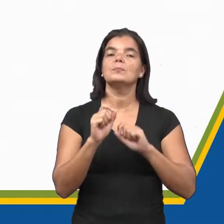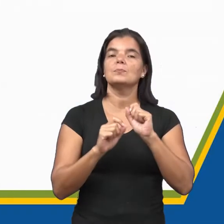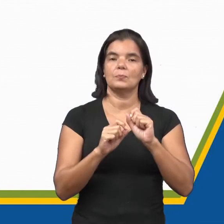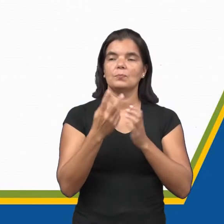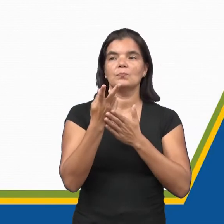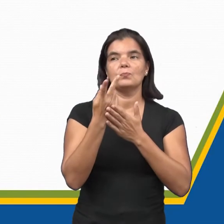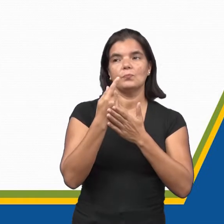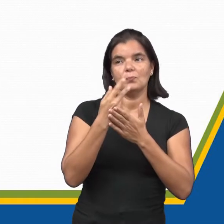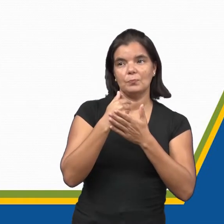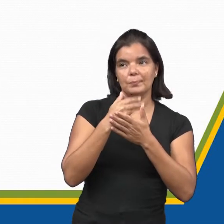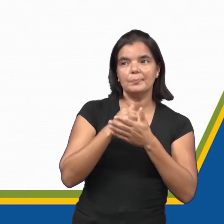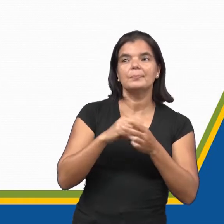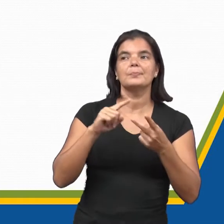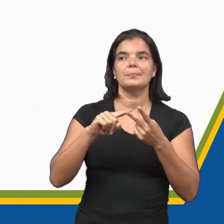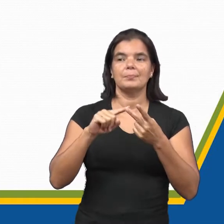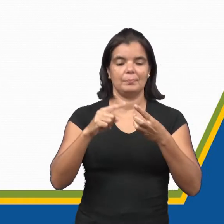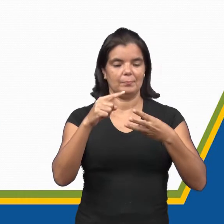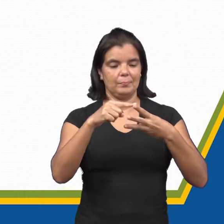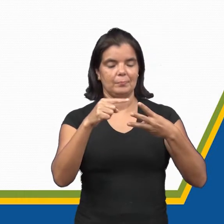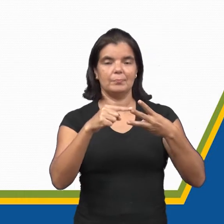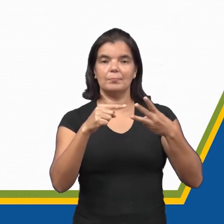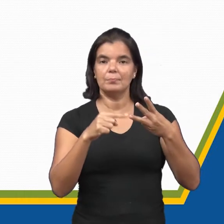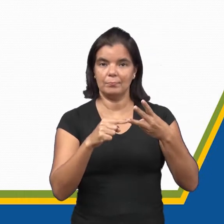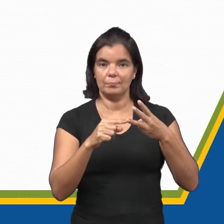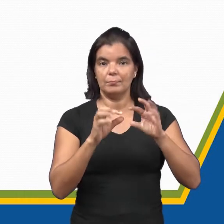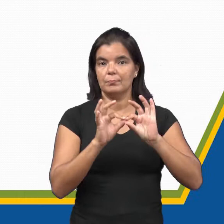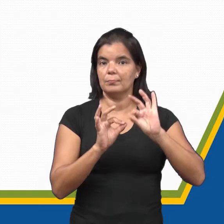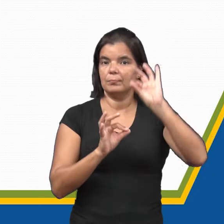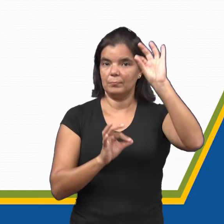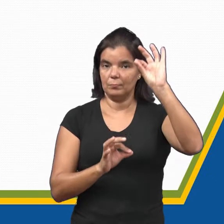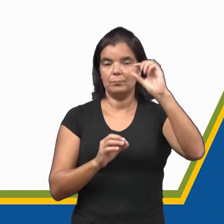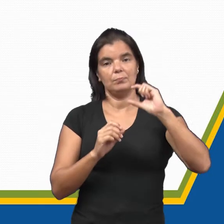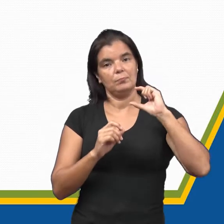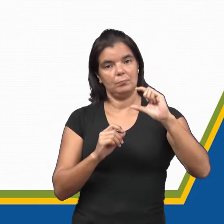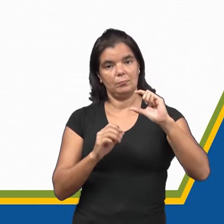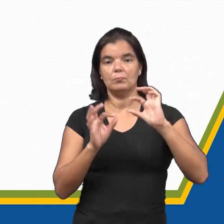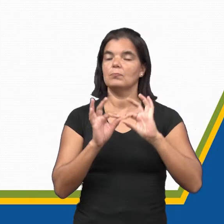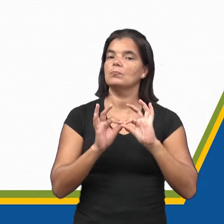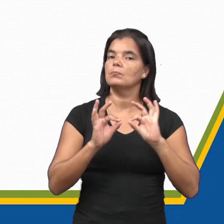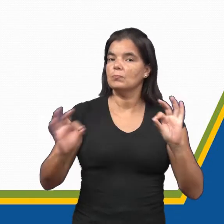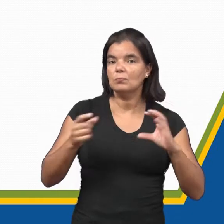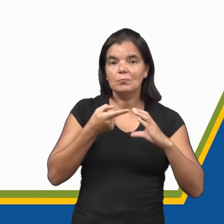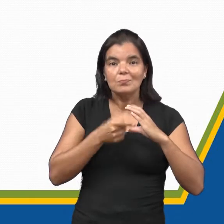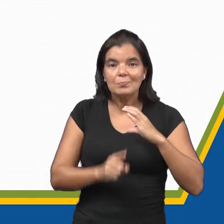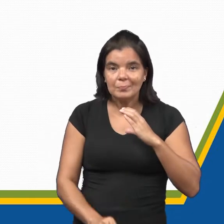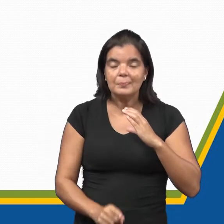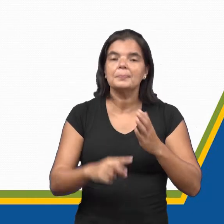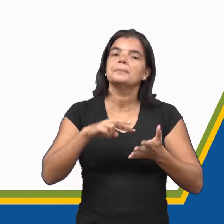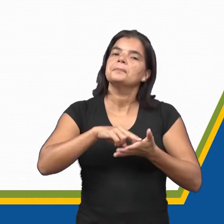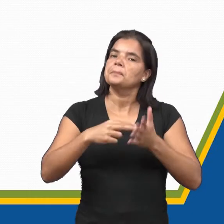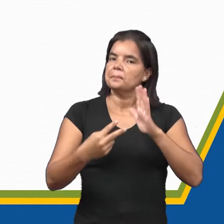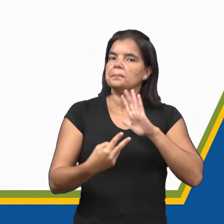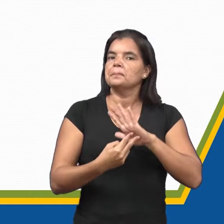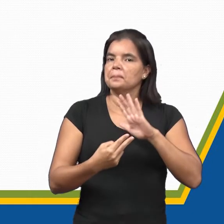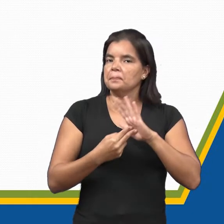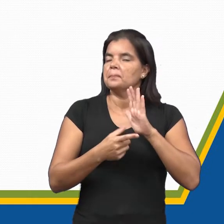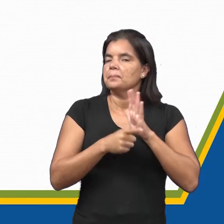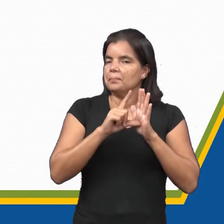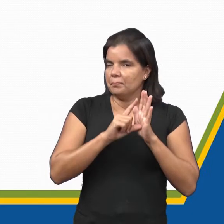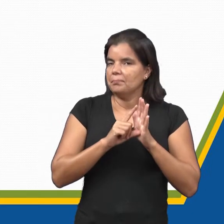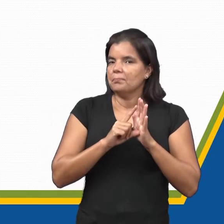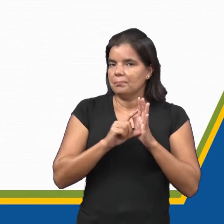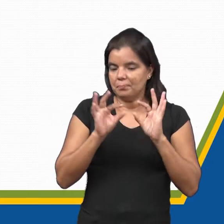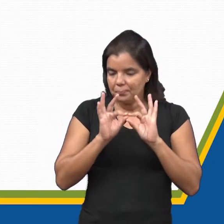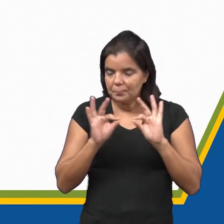arte tridimensional possui 3 dimensões: altura, largura e profundidade, que no slide anterior nós lemos